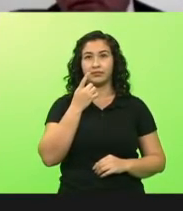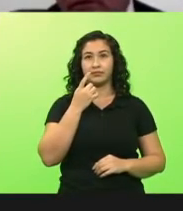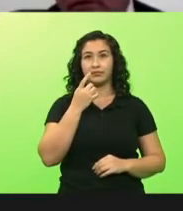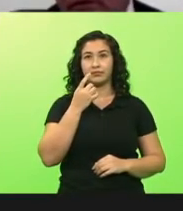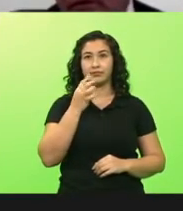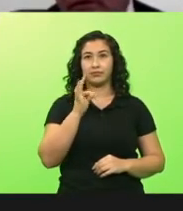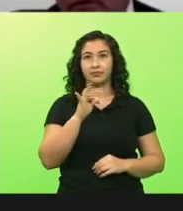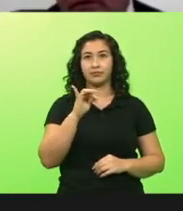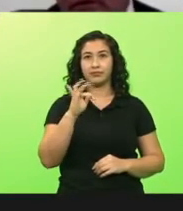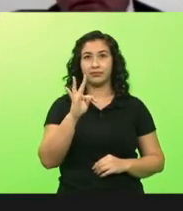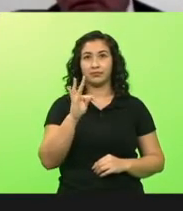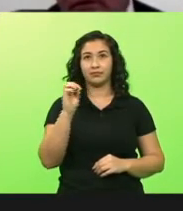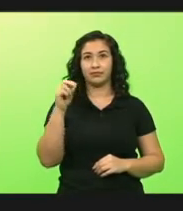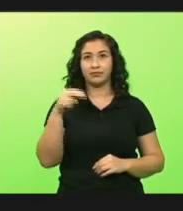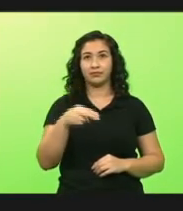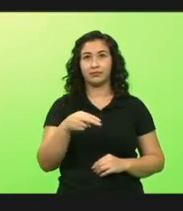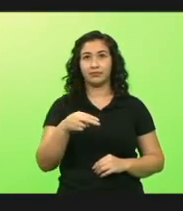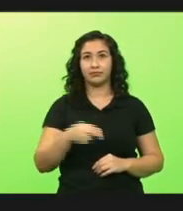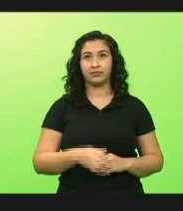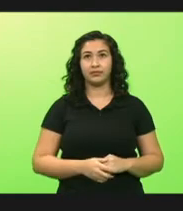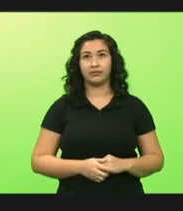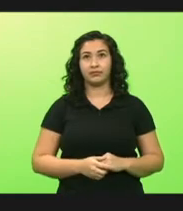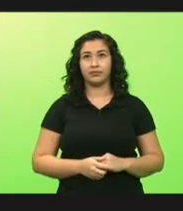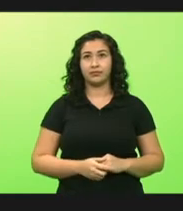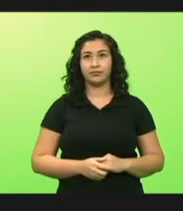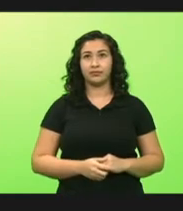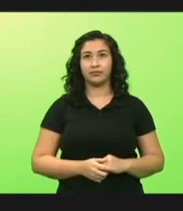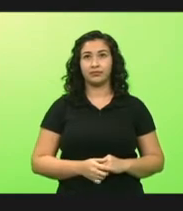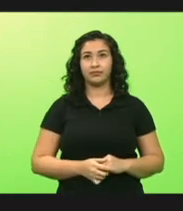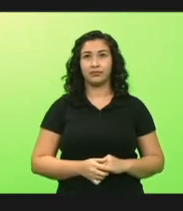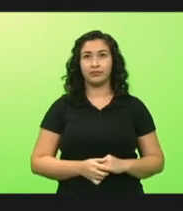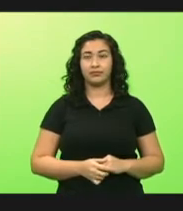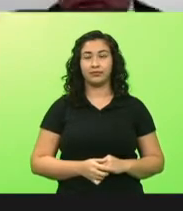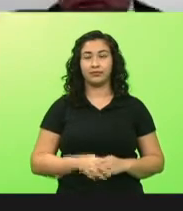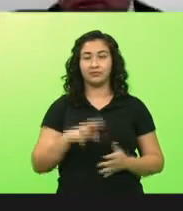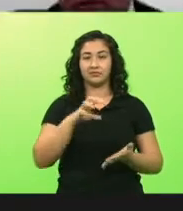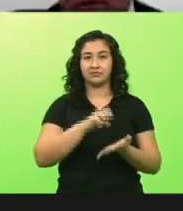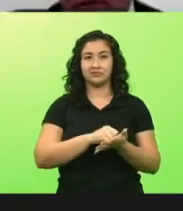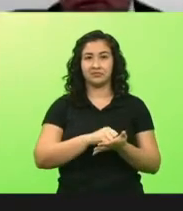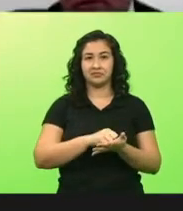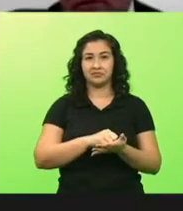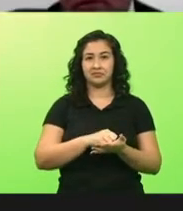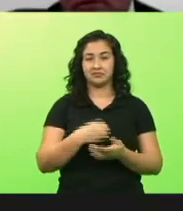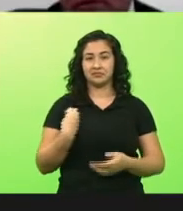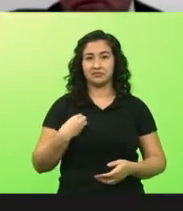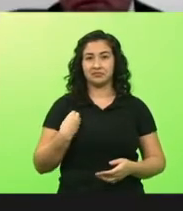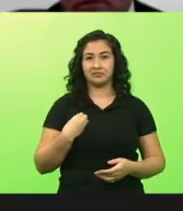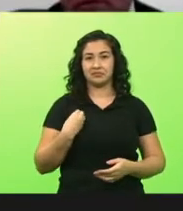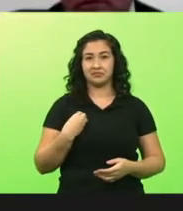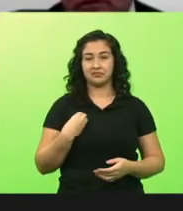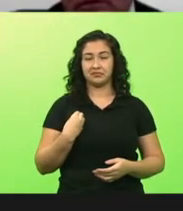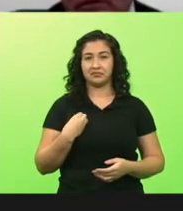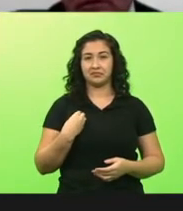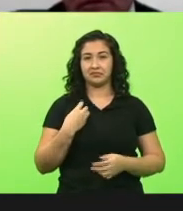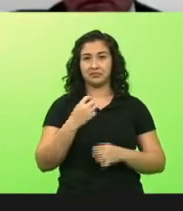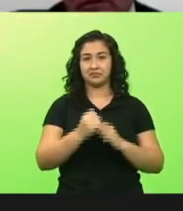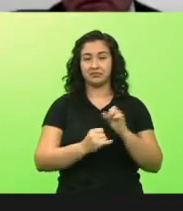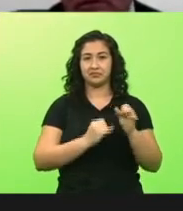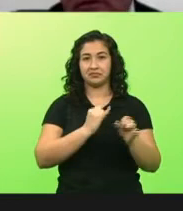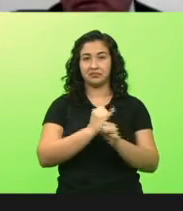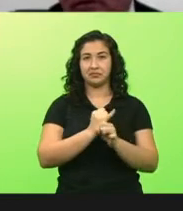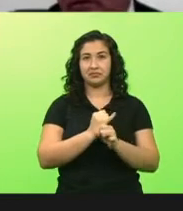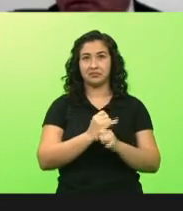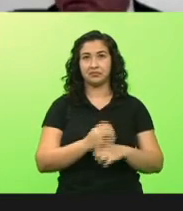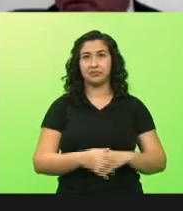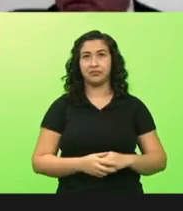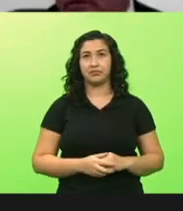Presidente, eu voto sim, se possível, Vossa Excelência registrar minha presença. Registrada a presença de Vossa Excelência e, por exclusão,